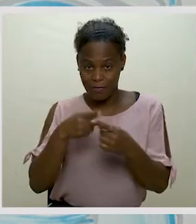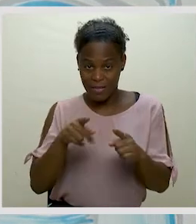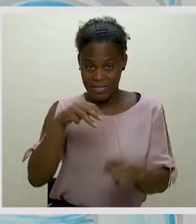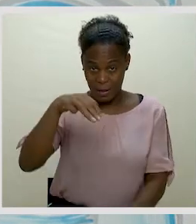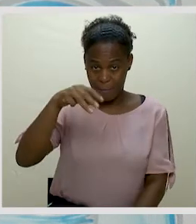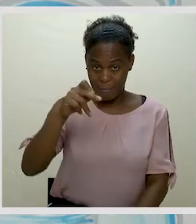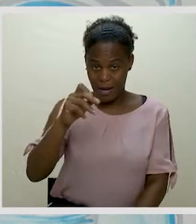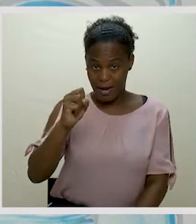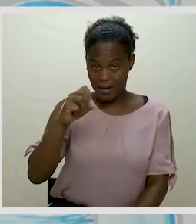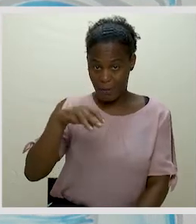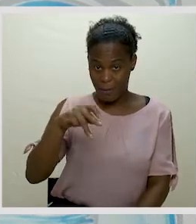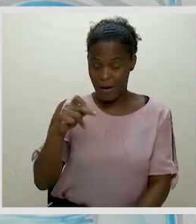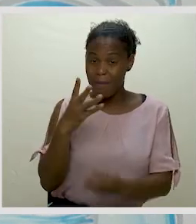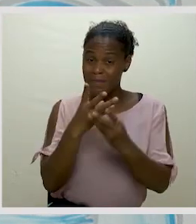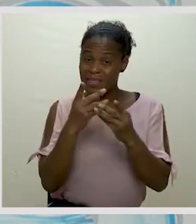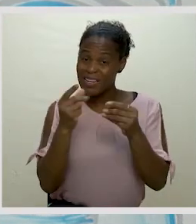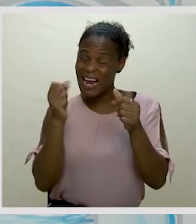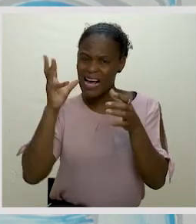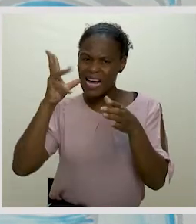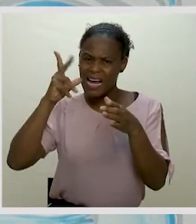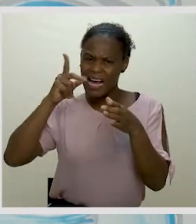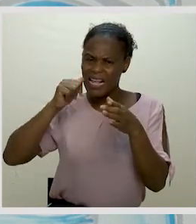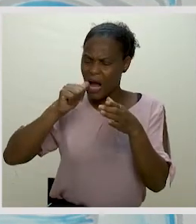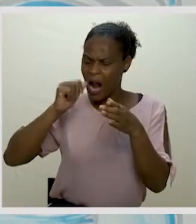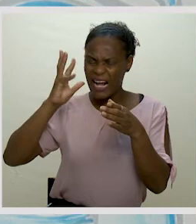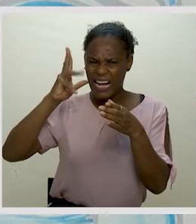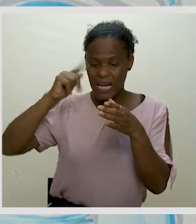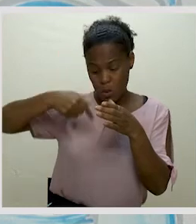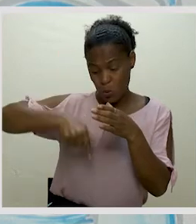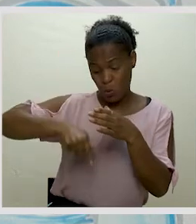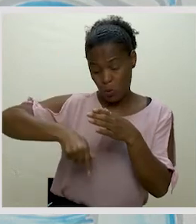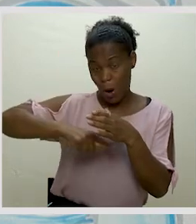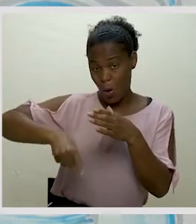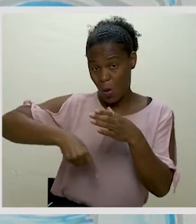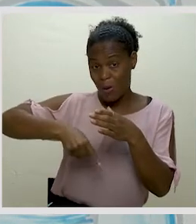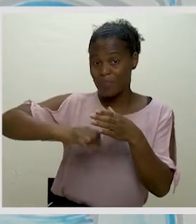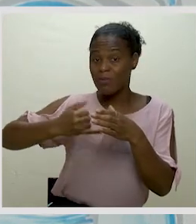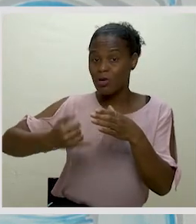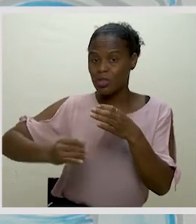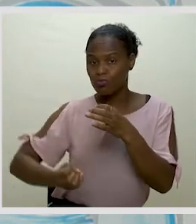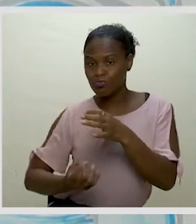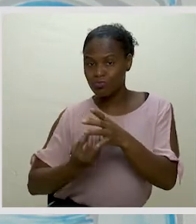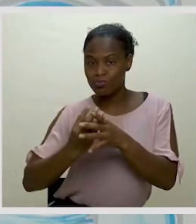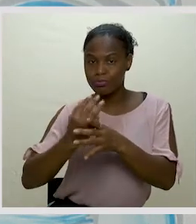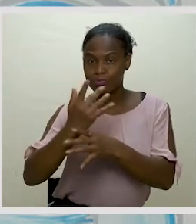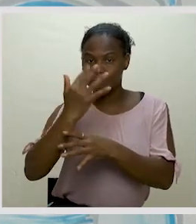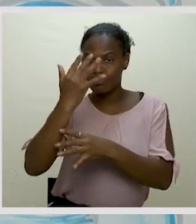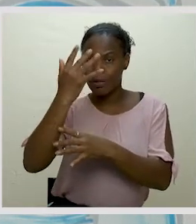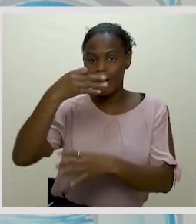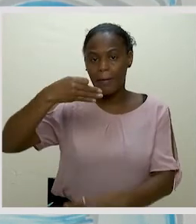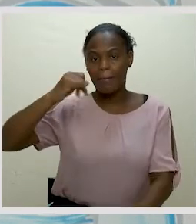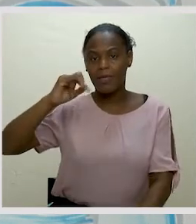magma é material fundido, praticamente no estado de fusão, estado líquido, certo? Enquanto que piroclastos